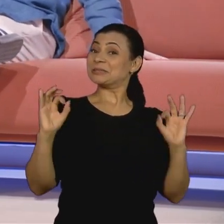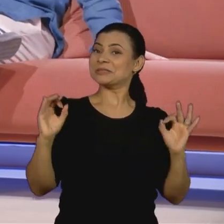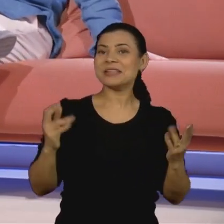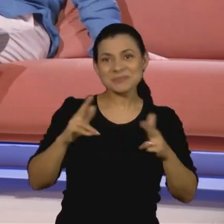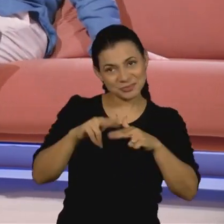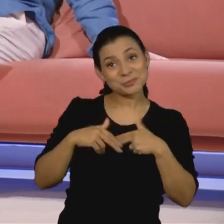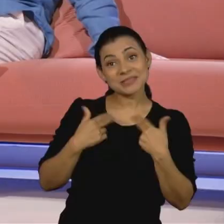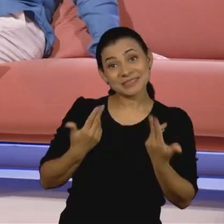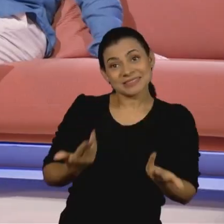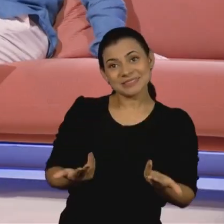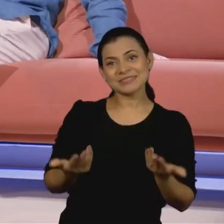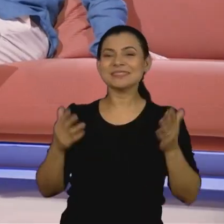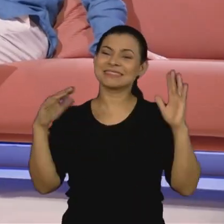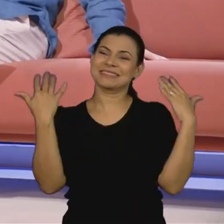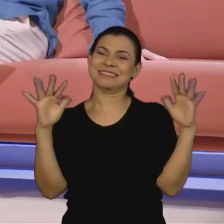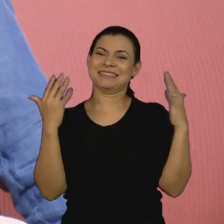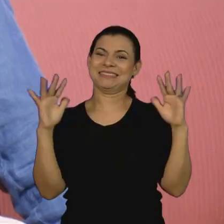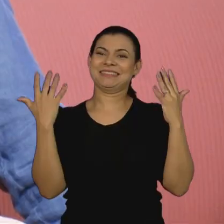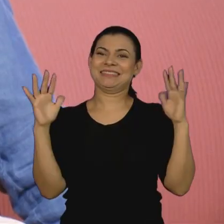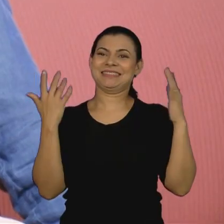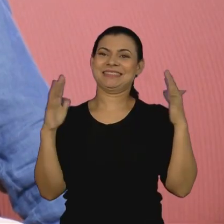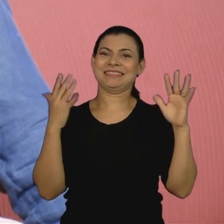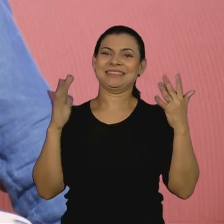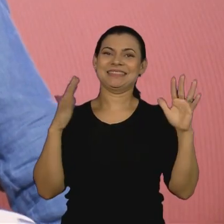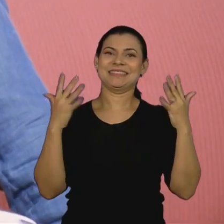Então acho que